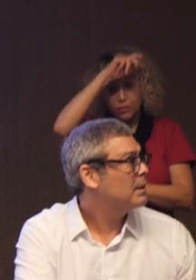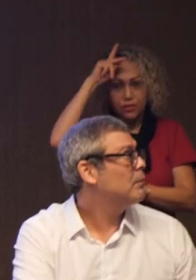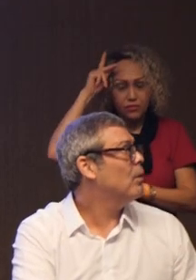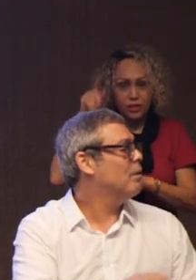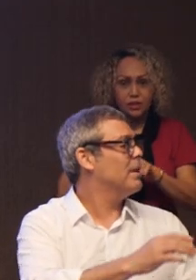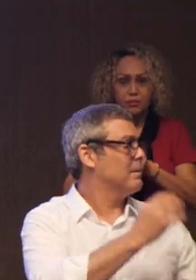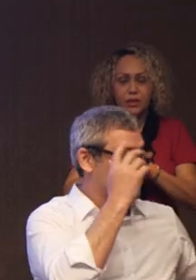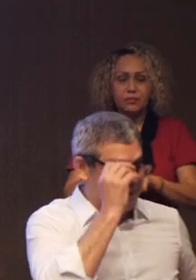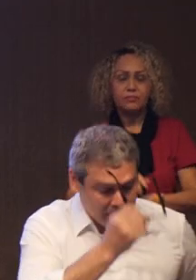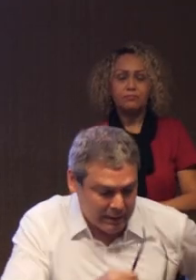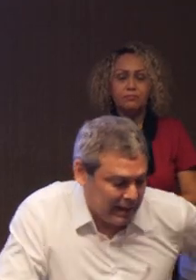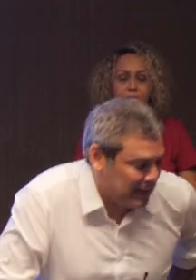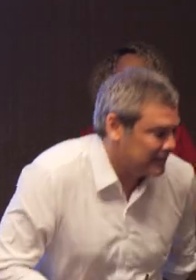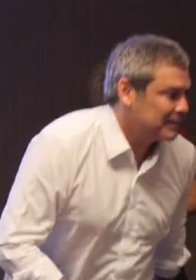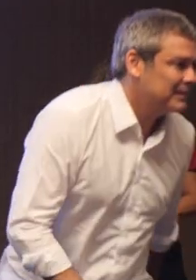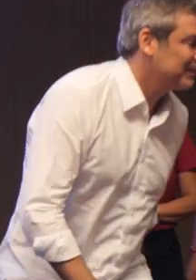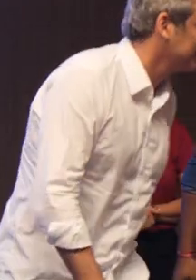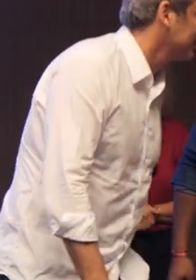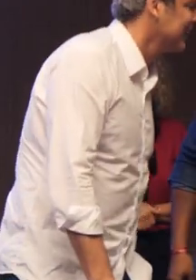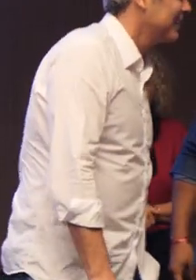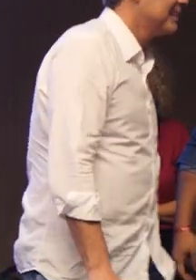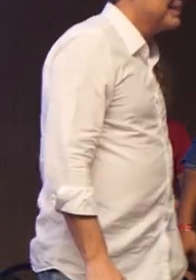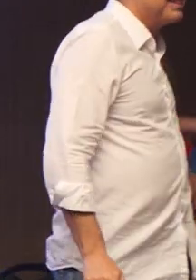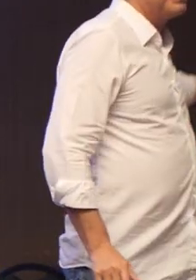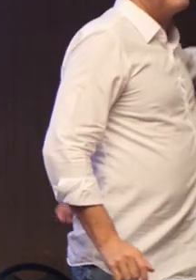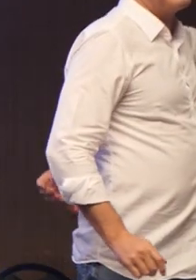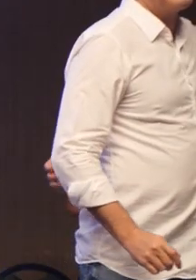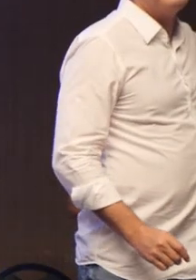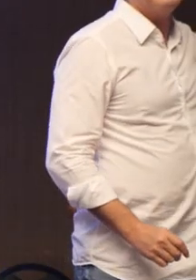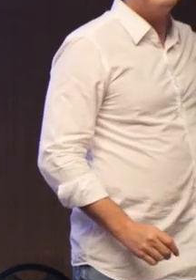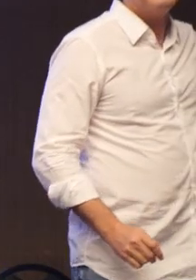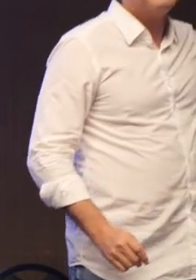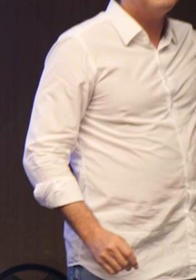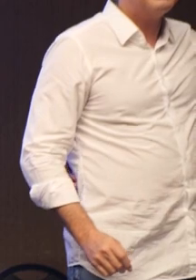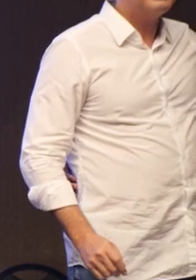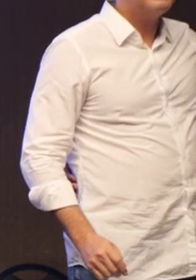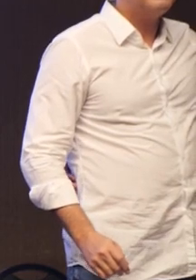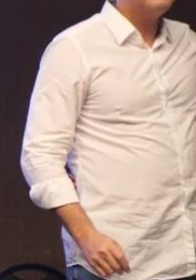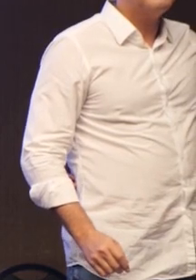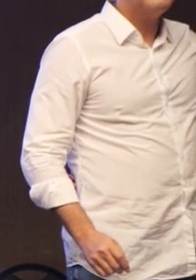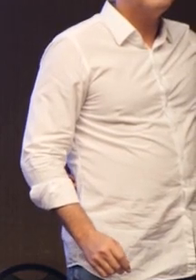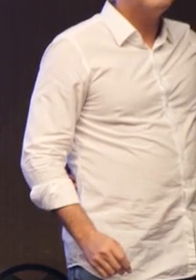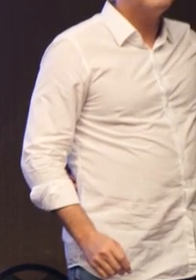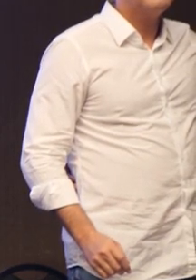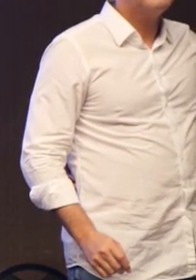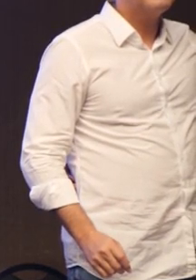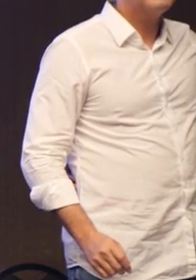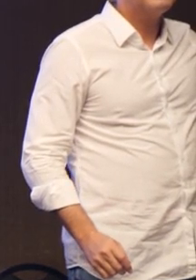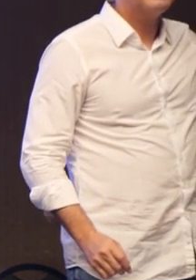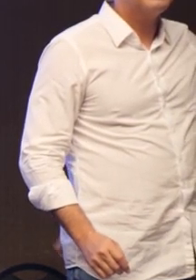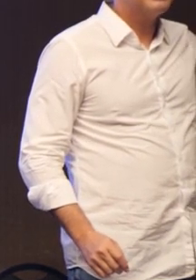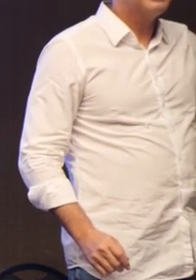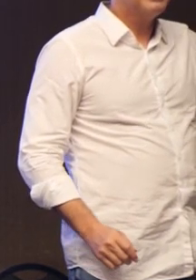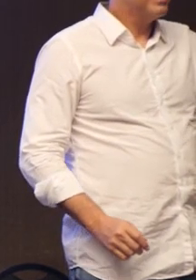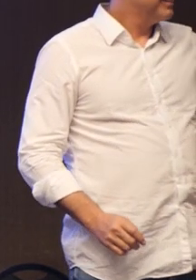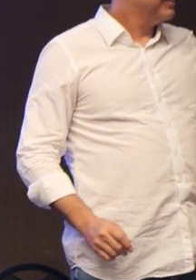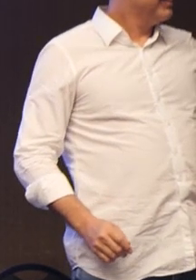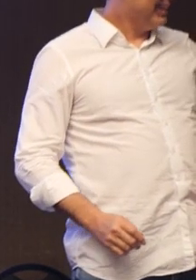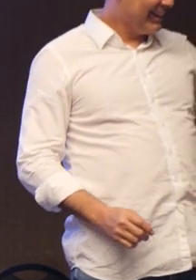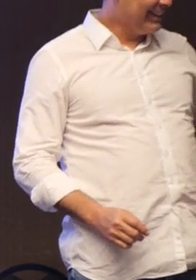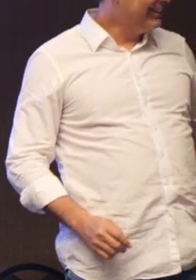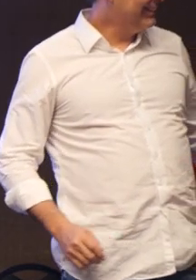da gente devolver para a mesa. Gorete. Se faltar substitua